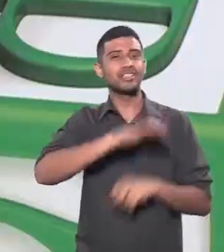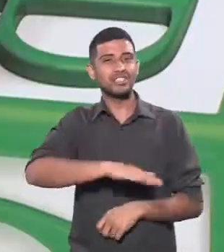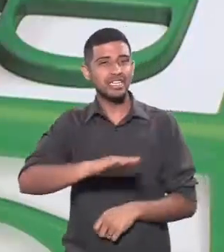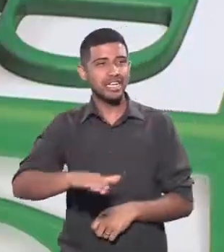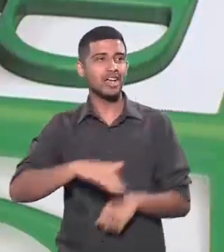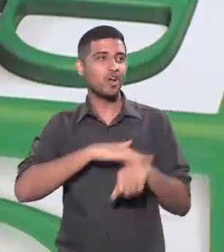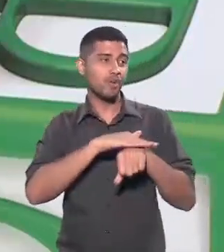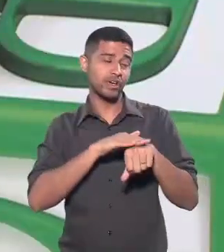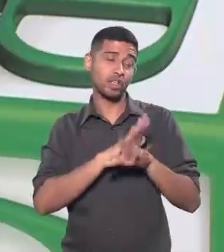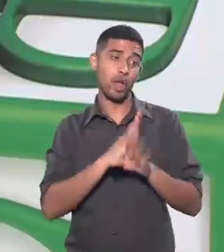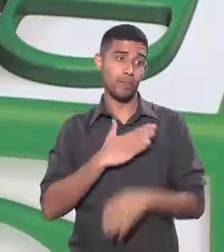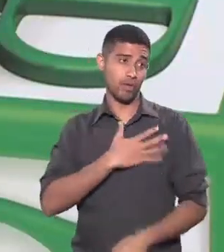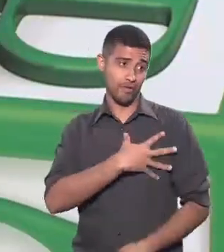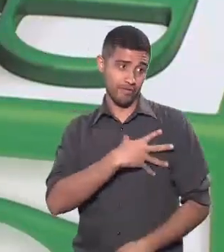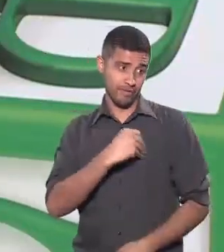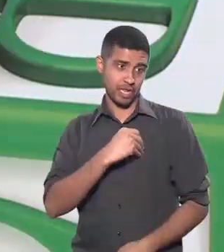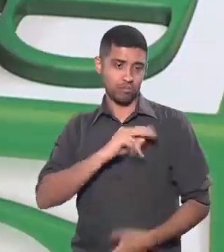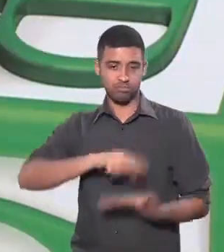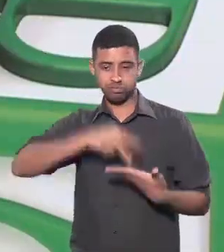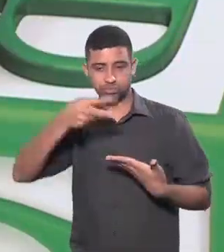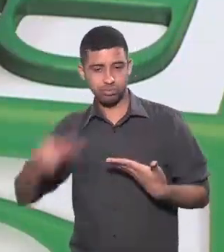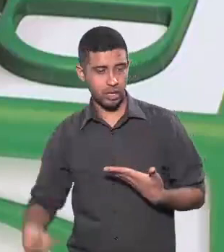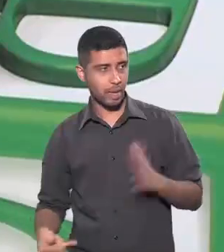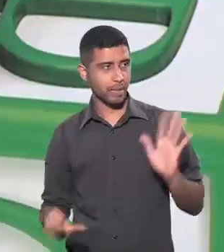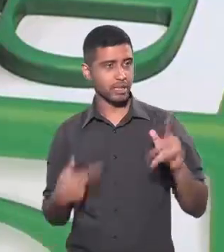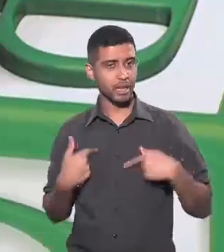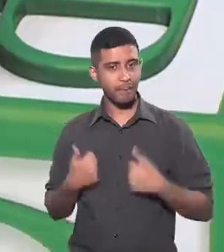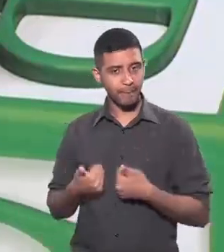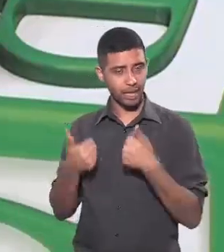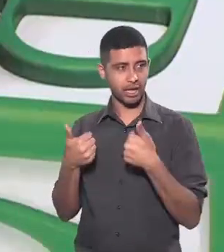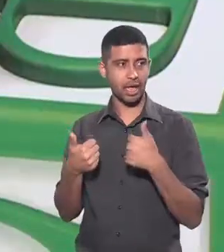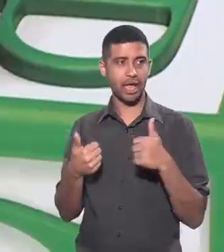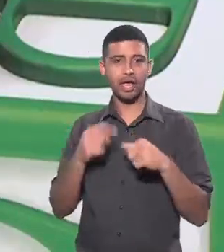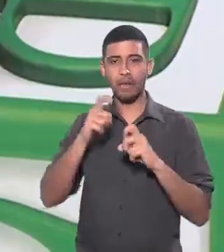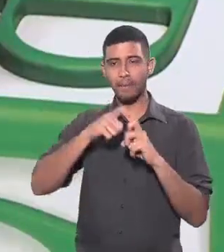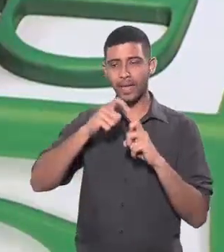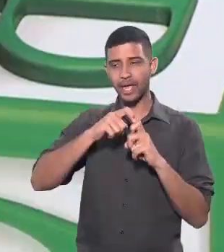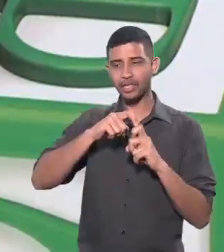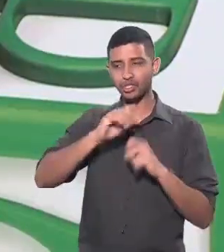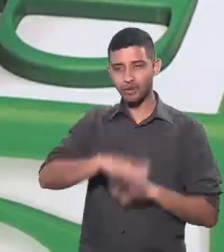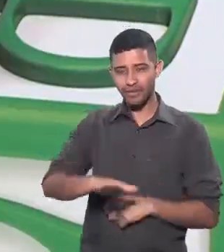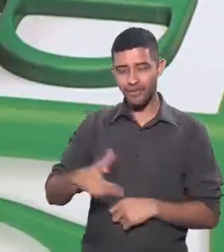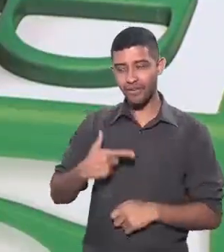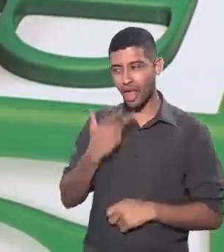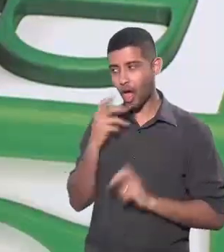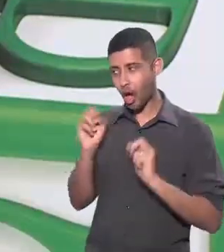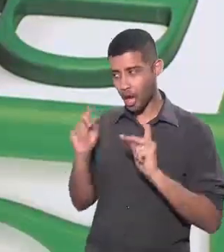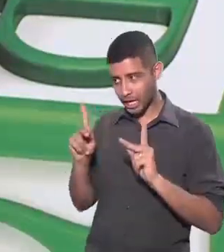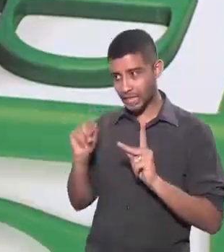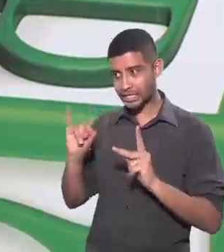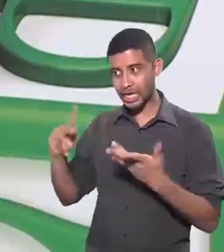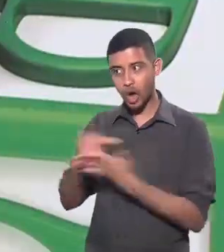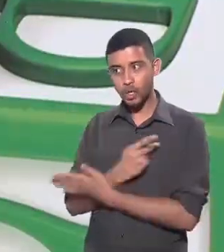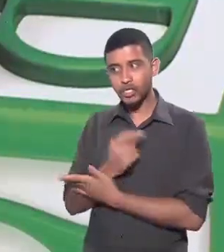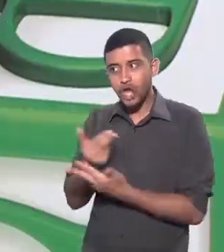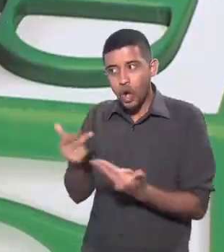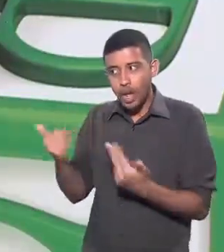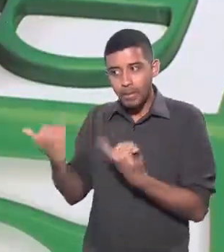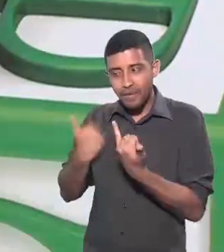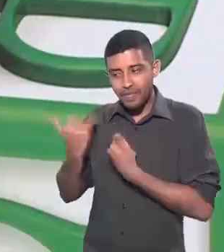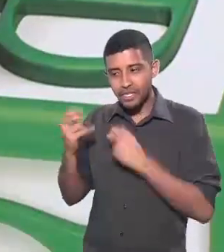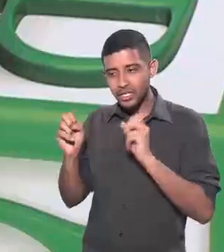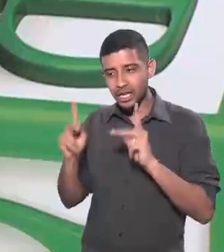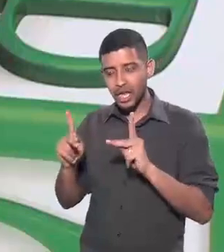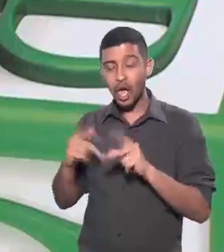pediatra. Olha, meu filho caiu agora, mas ele tá bem. E aí o pediatra vai falar, tá bom, qualquer coisa me fala. Olha, meu